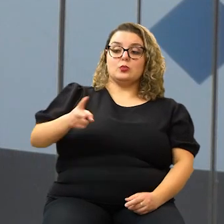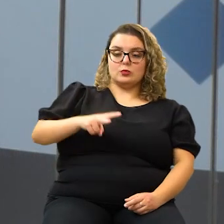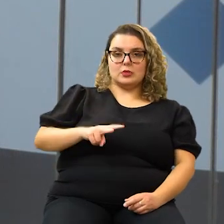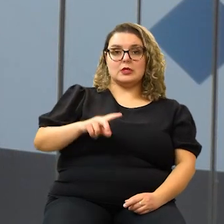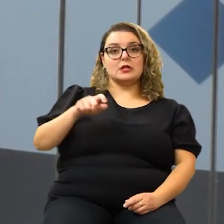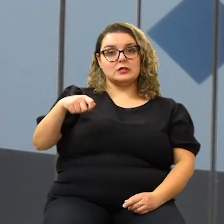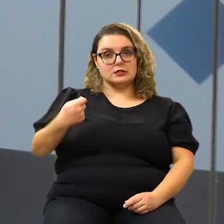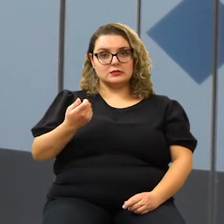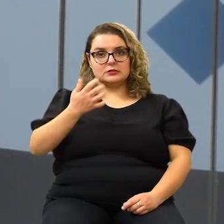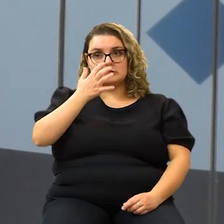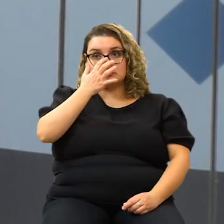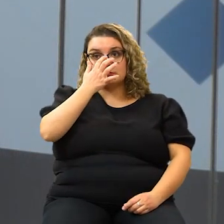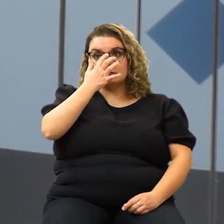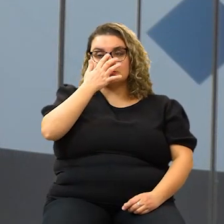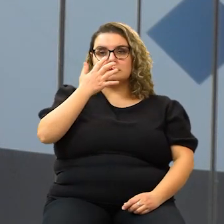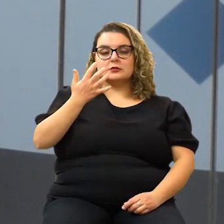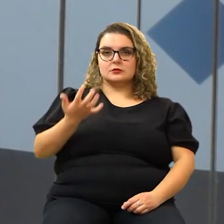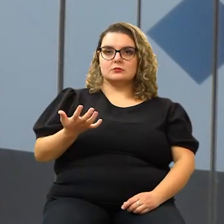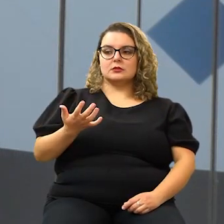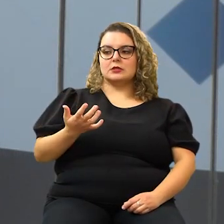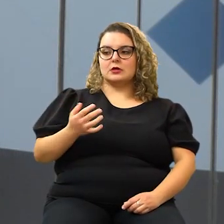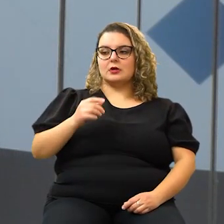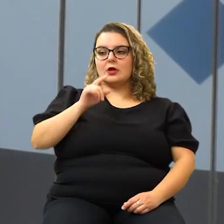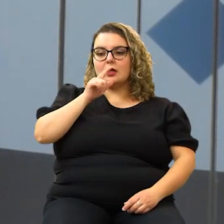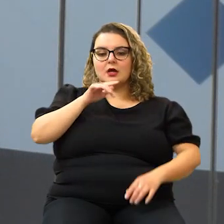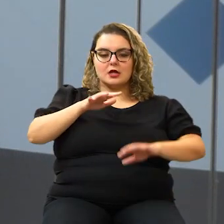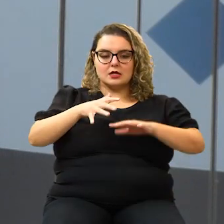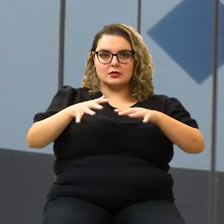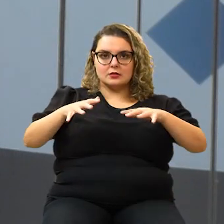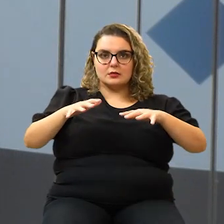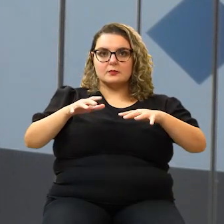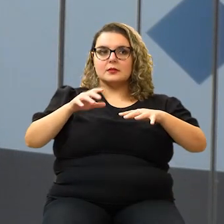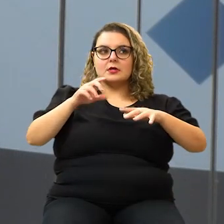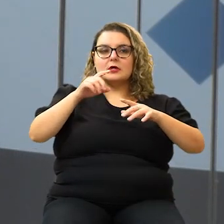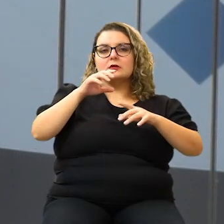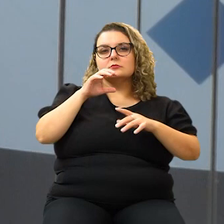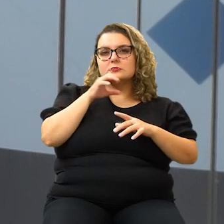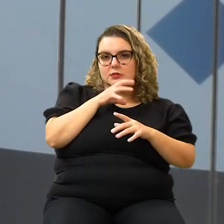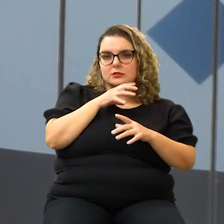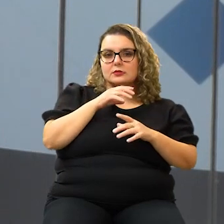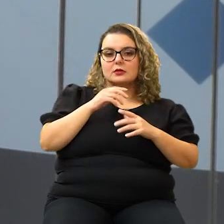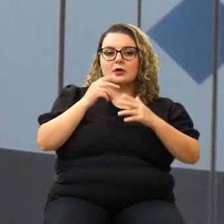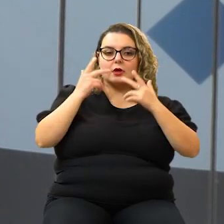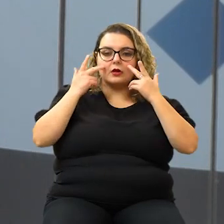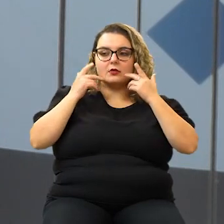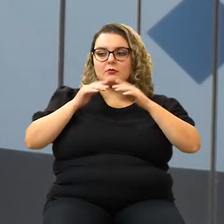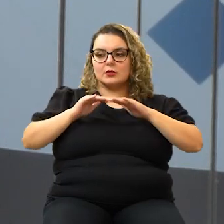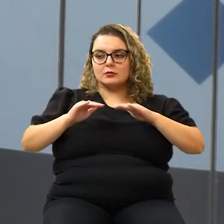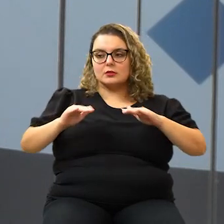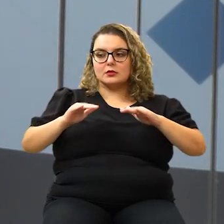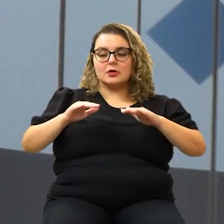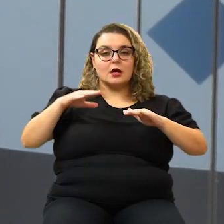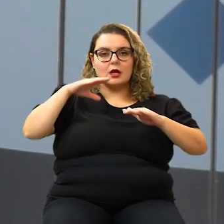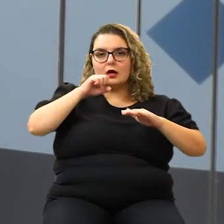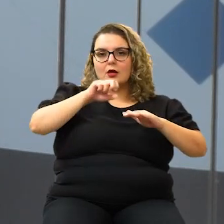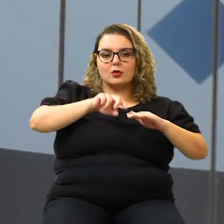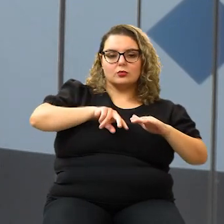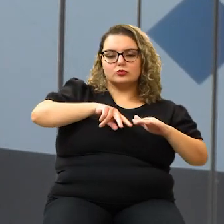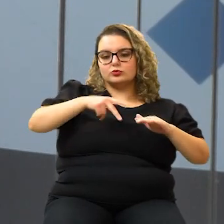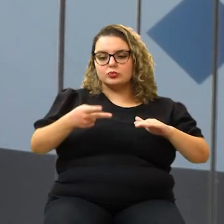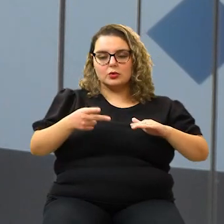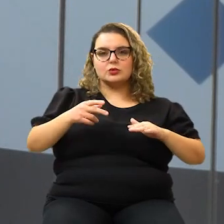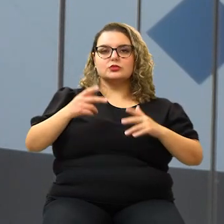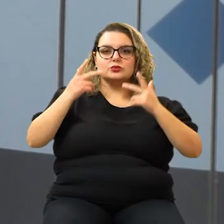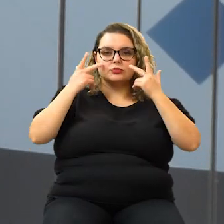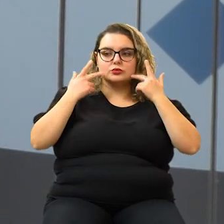sinal. Então, essas águas que estão mais quentes, já indo para uma situação de normalidade, passa rapidamente por uma condição